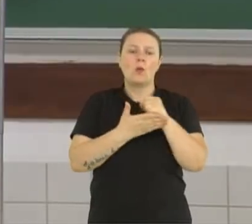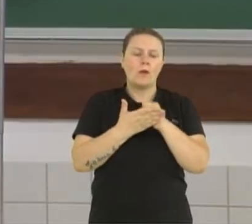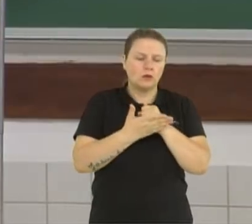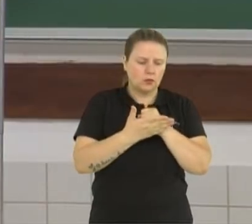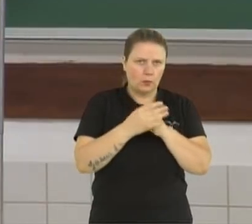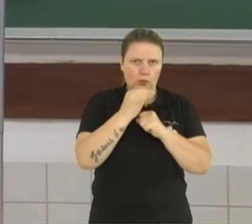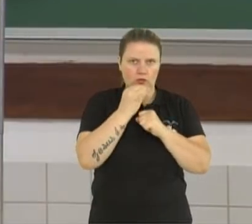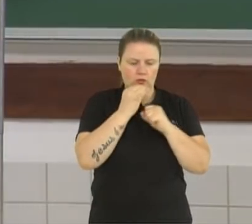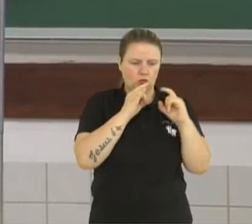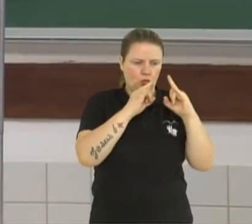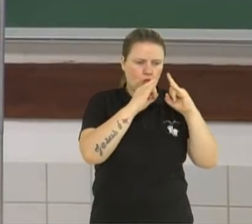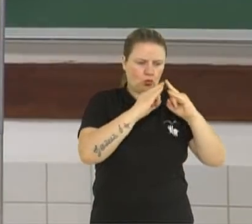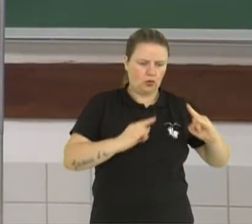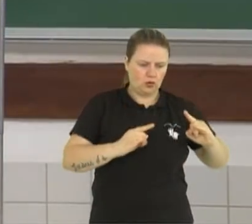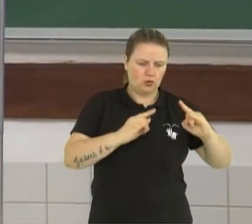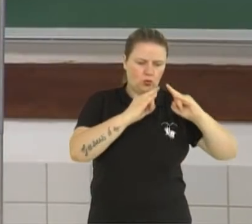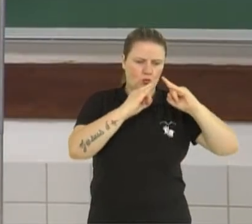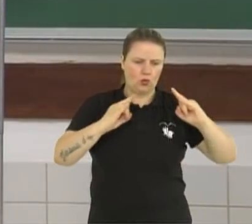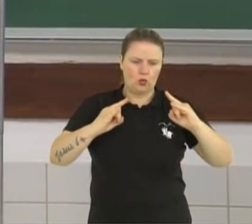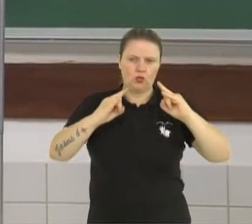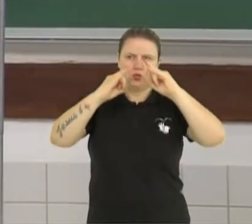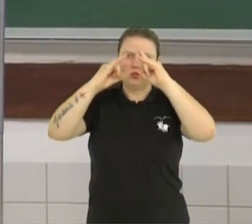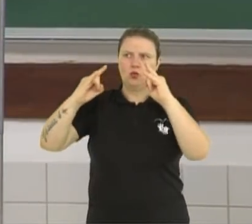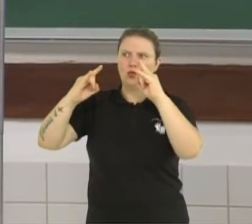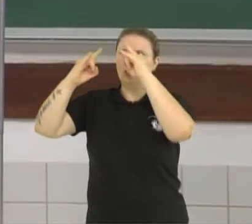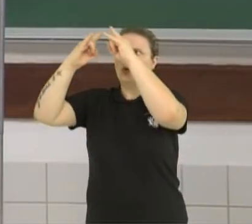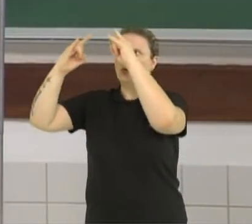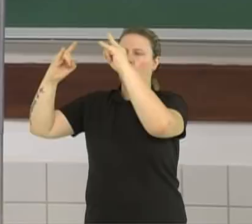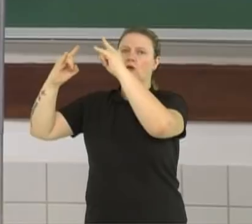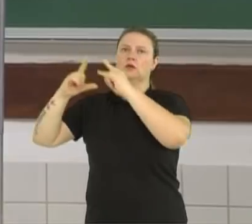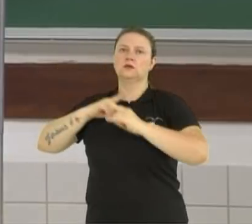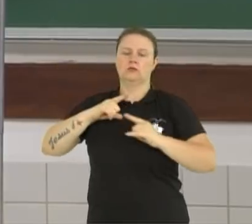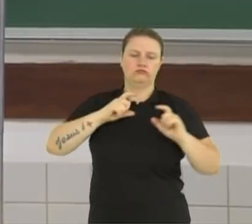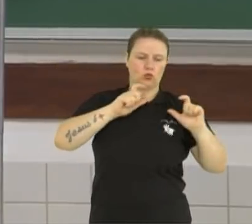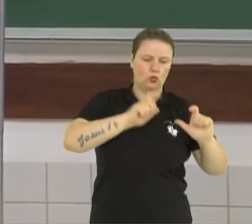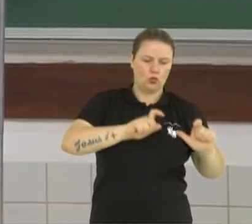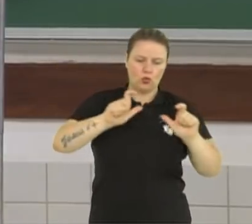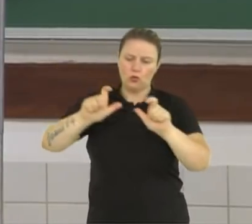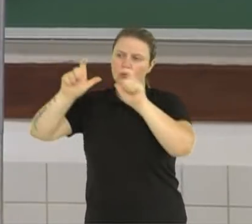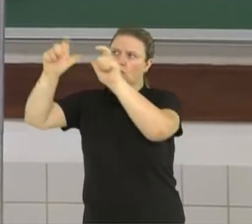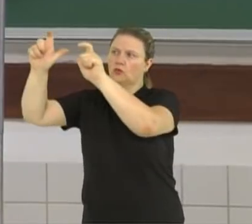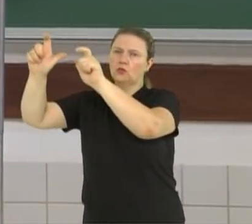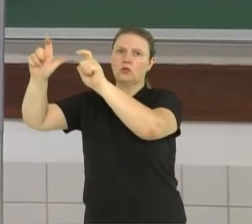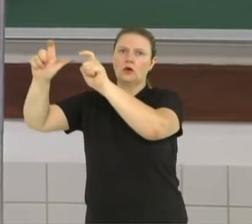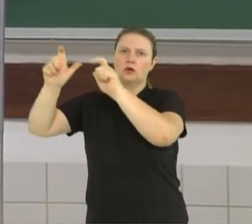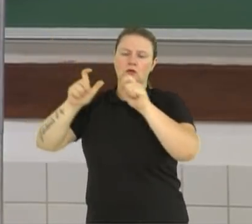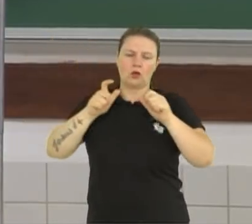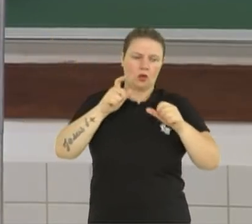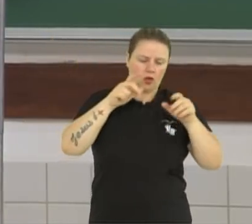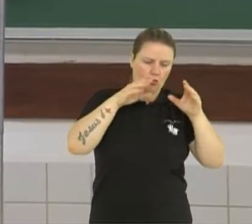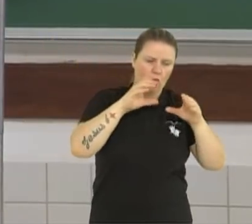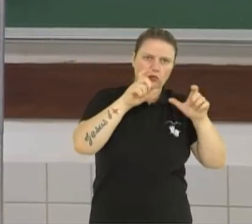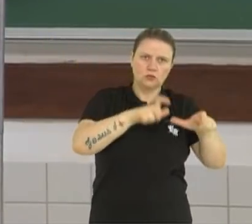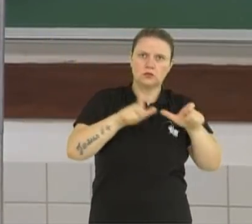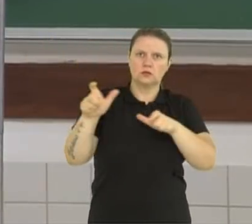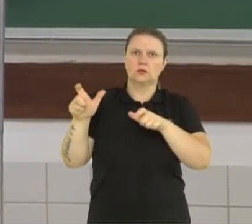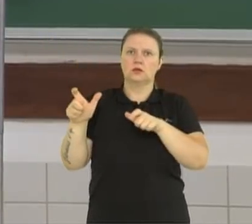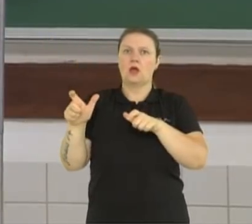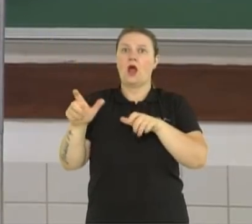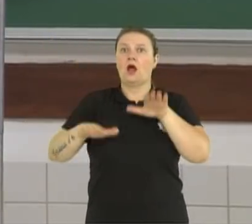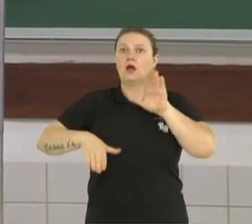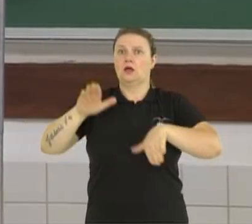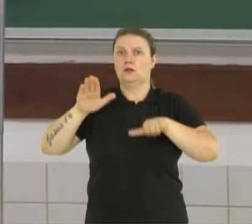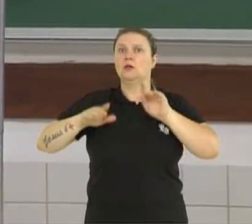Eles chegam num ponto do pico lá, ou próximo, enfim, e acabam falecendo por conta de hipotermia,